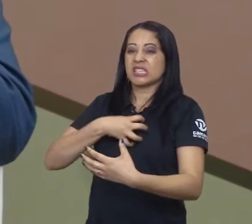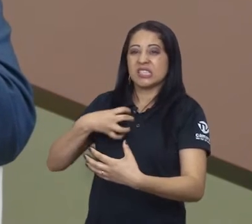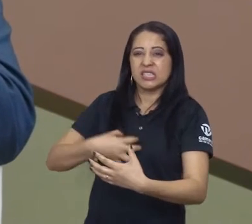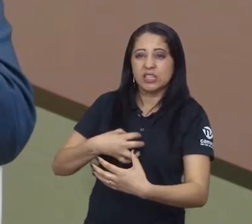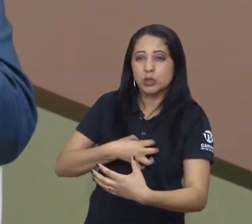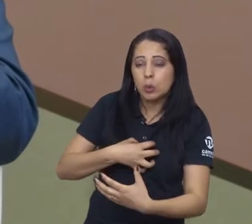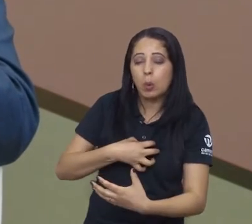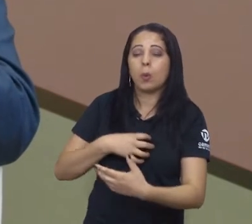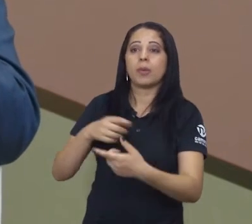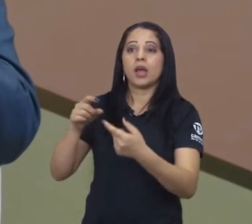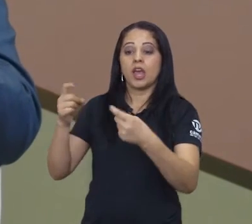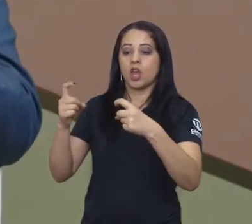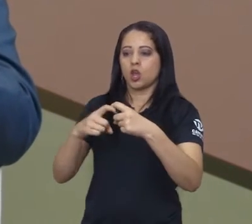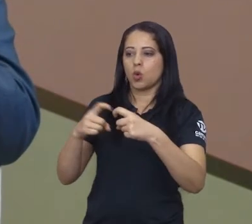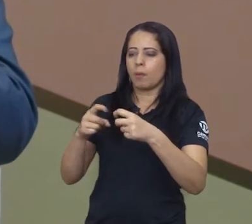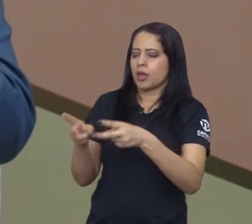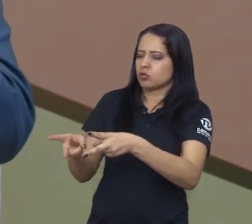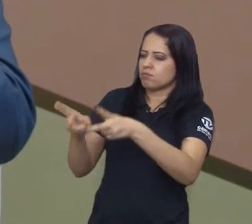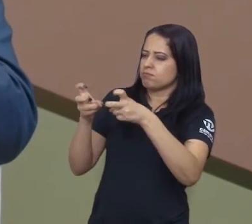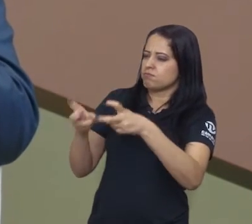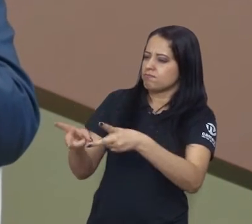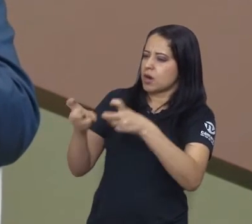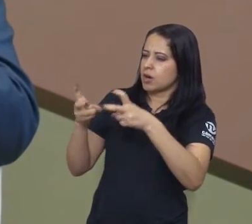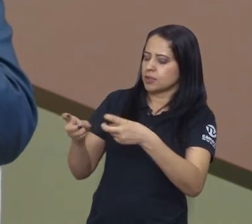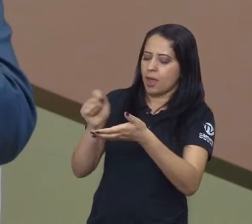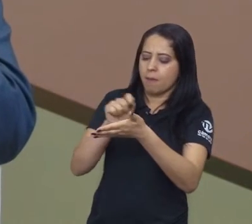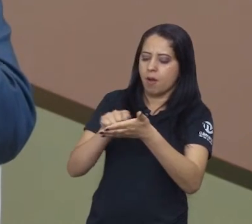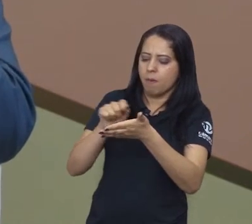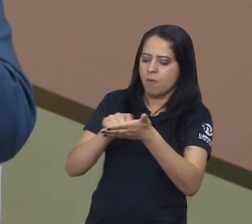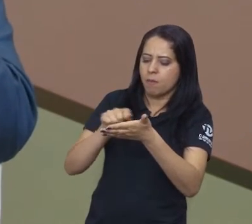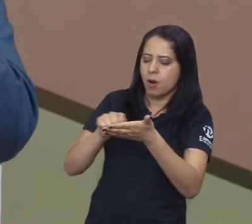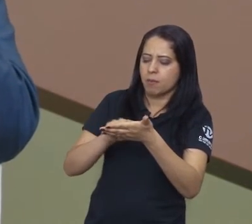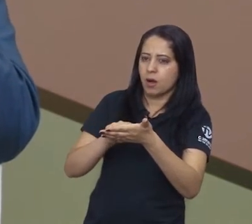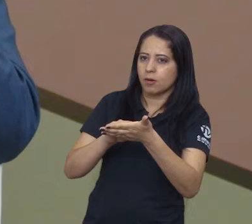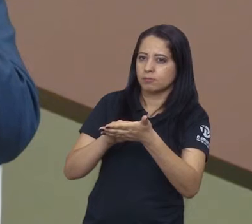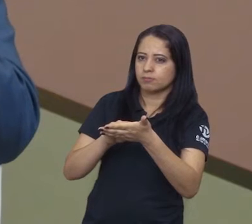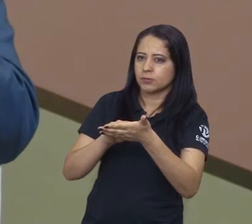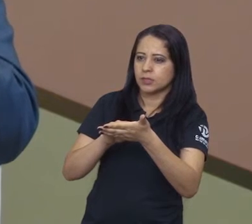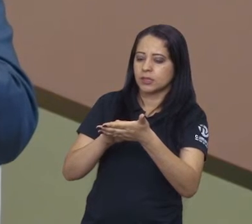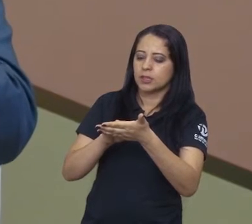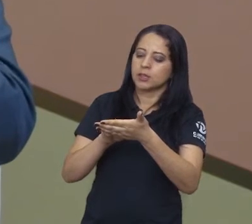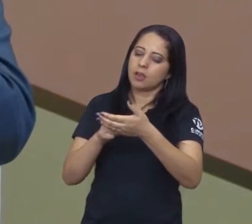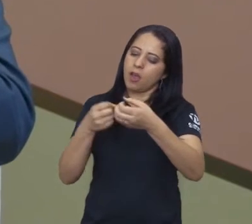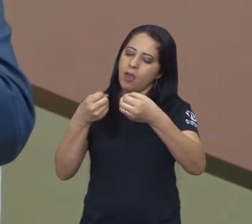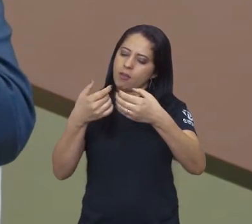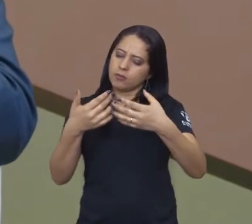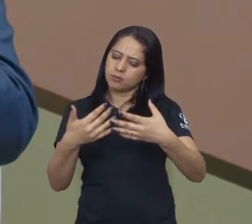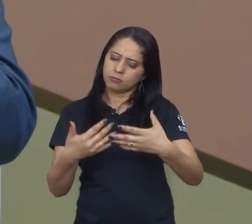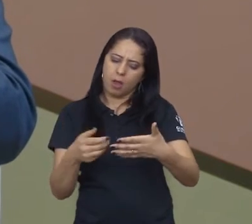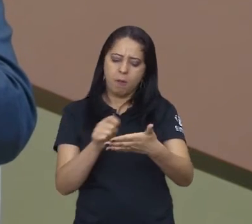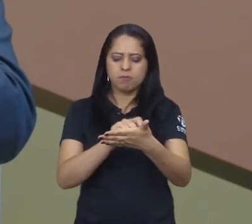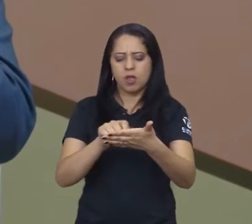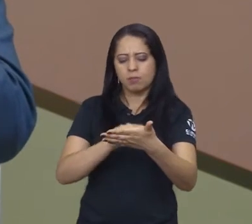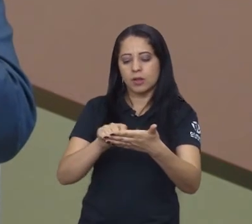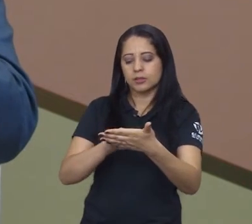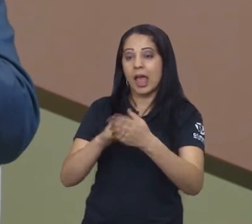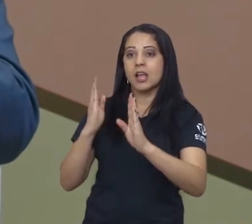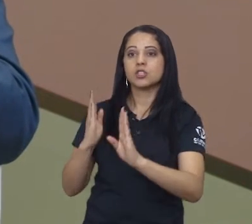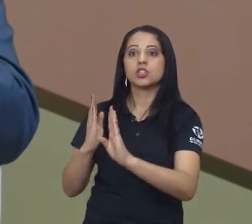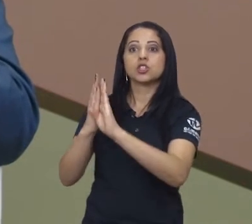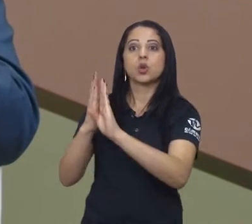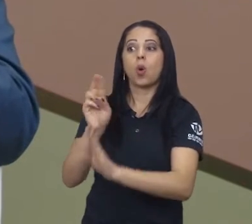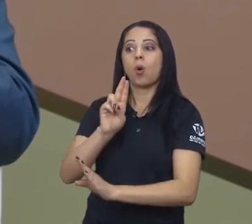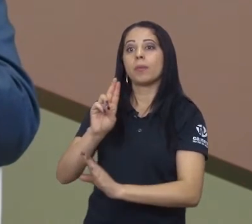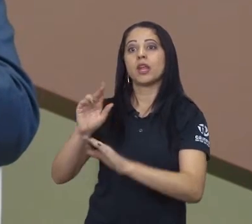sintomas o médico pegando esses sinais e sintomas mais o exame desenhando Isso numa doença que ele dá um